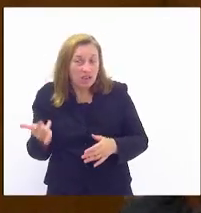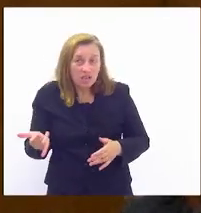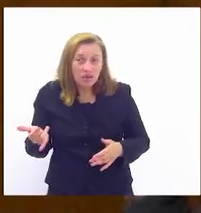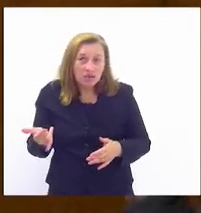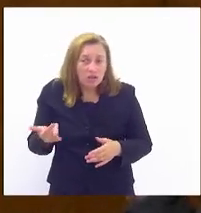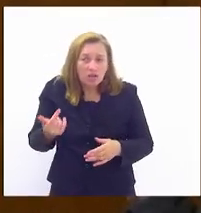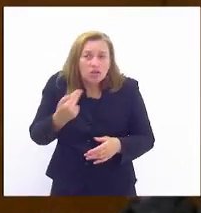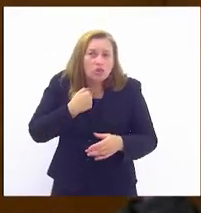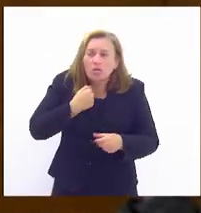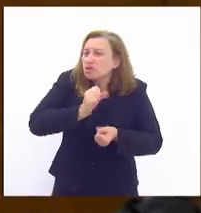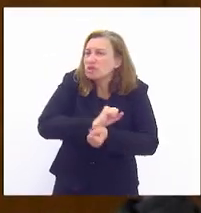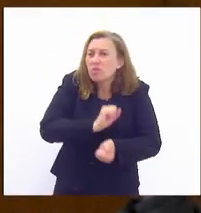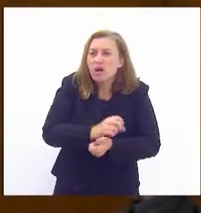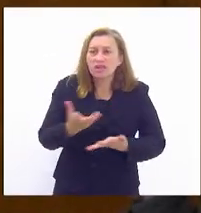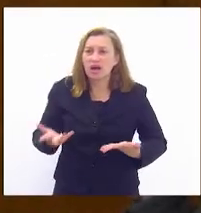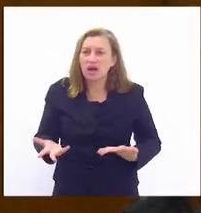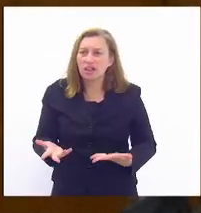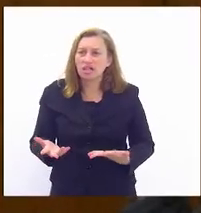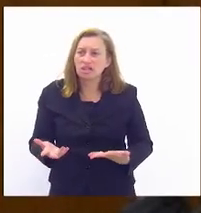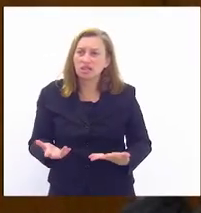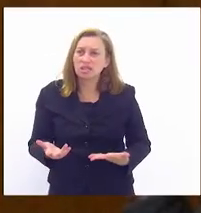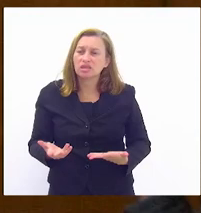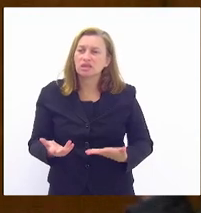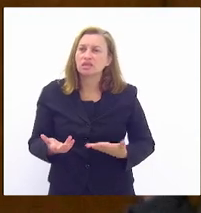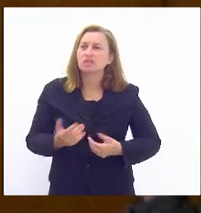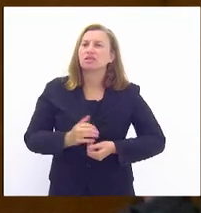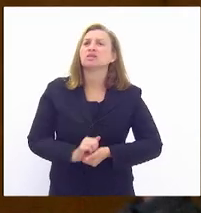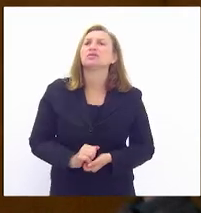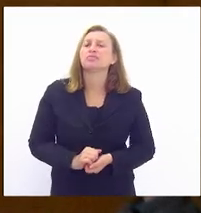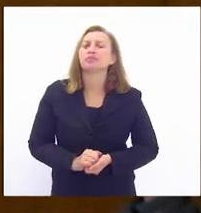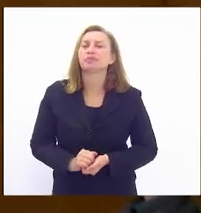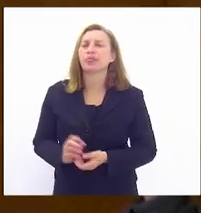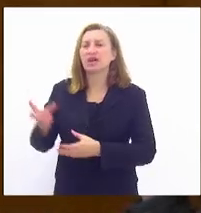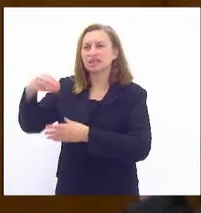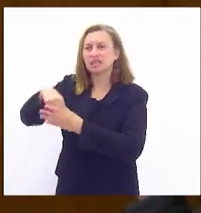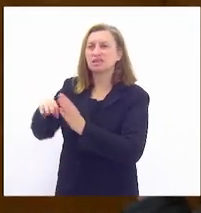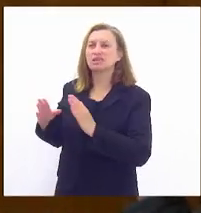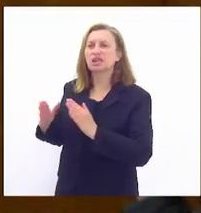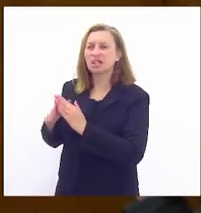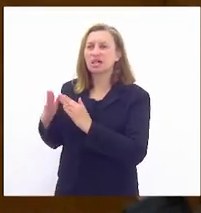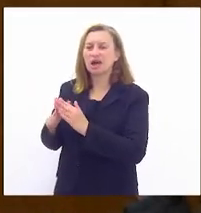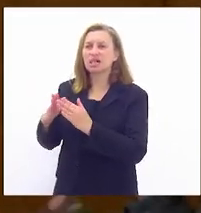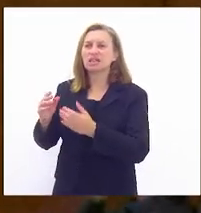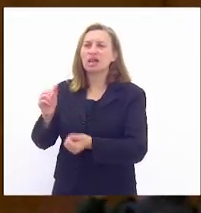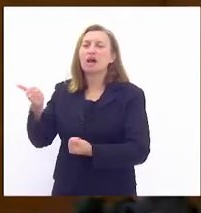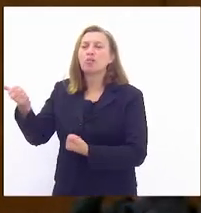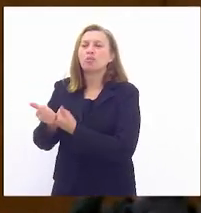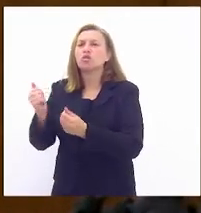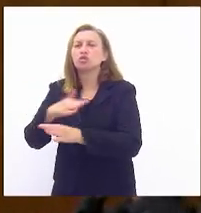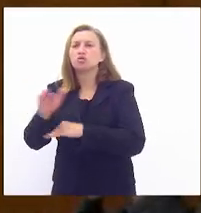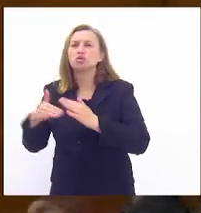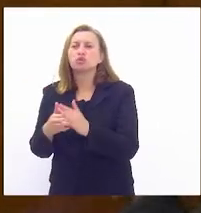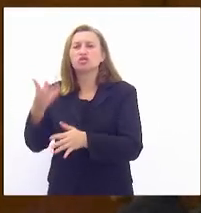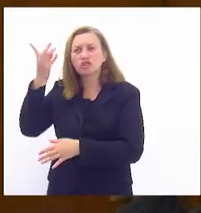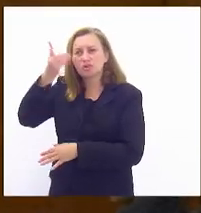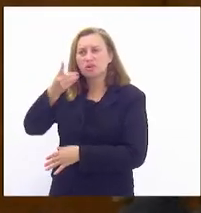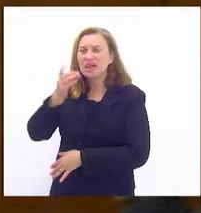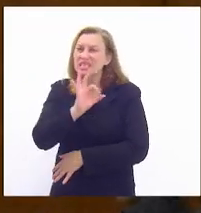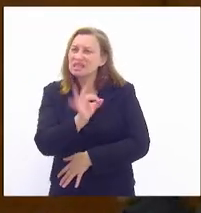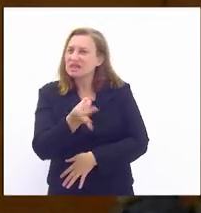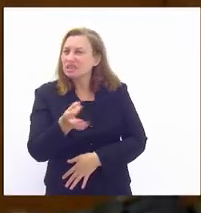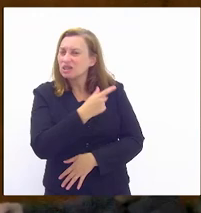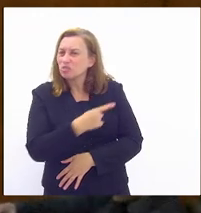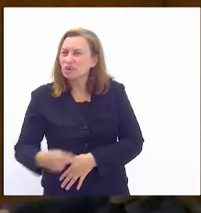podemos, de forma alguma, admitir. Estamos lá tramitando na casa e contamos com o apoio de todos os deputados. Tenho certeza, o presidente, a quem